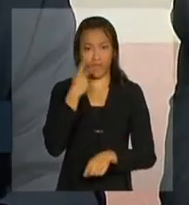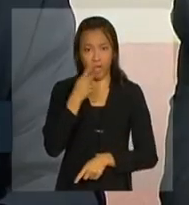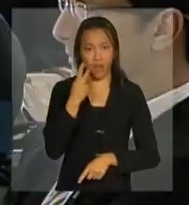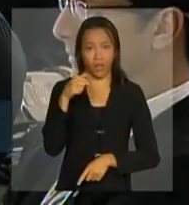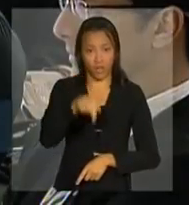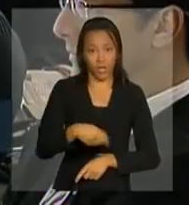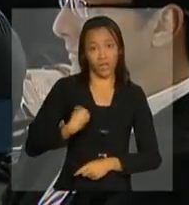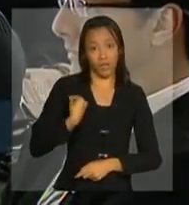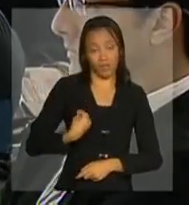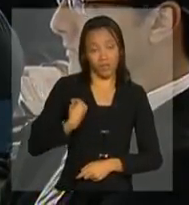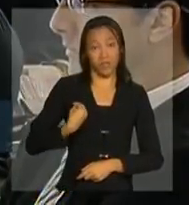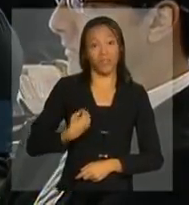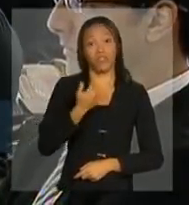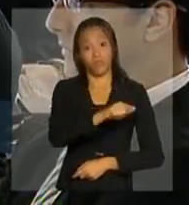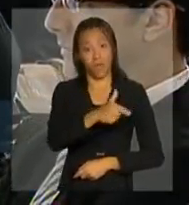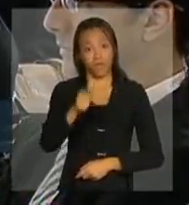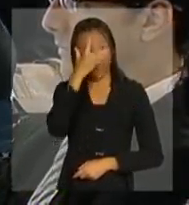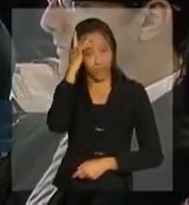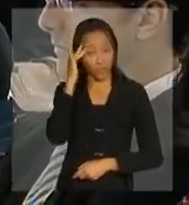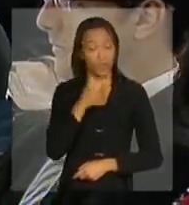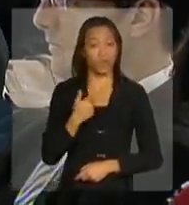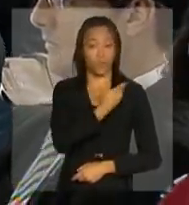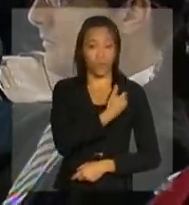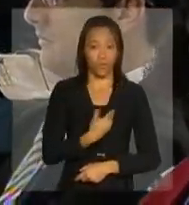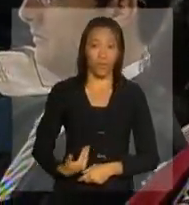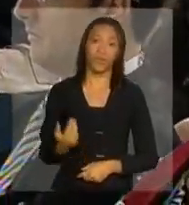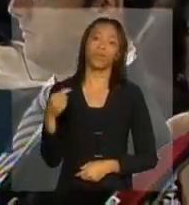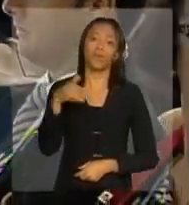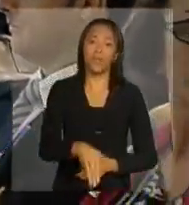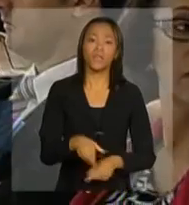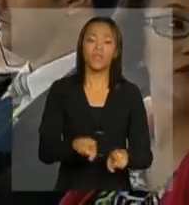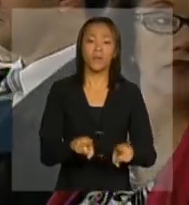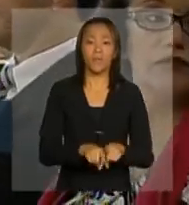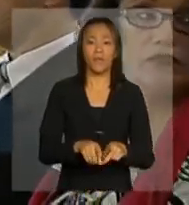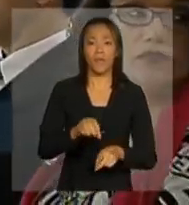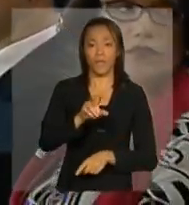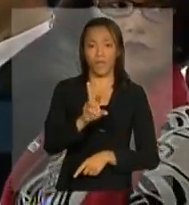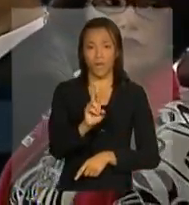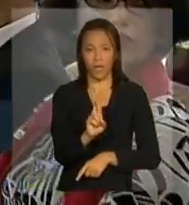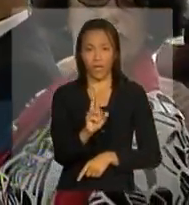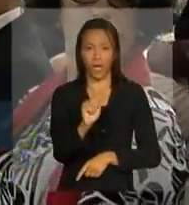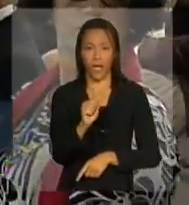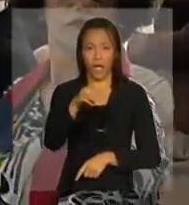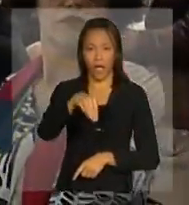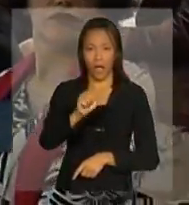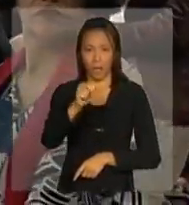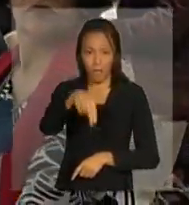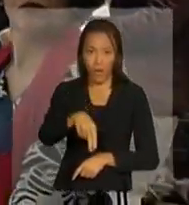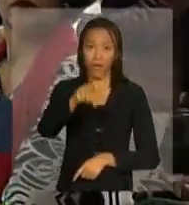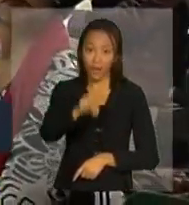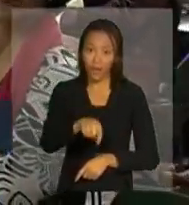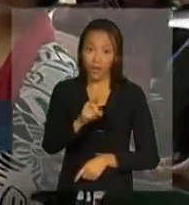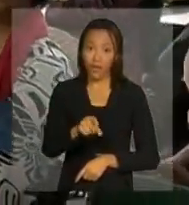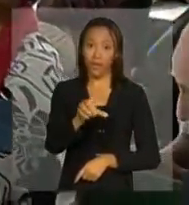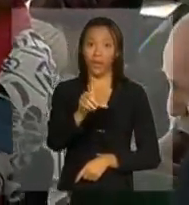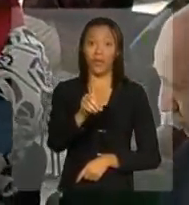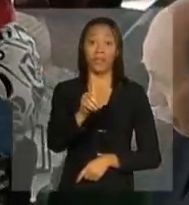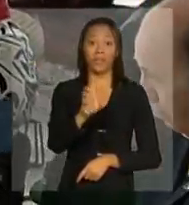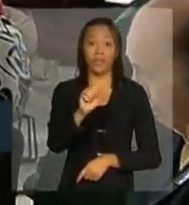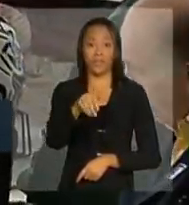presença de mais companheiros do governo aqui presentes, o senor Raman Tabosa, que é defensor público geral